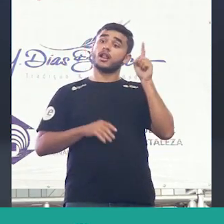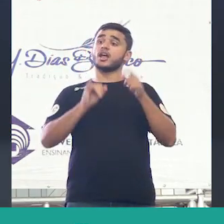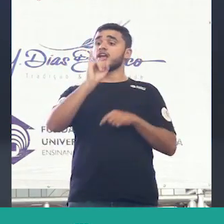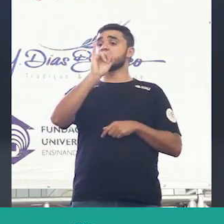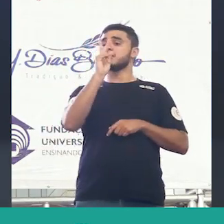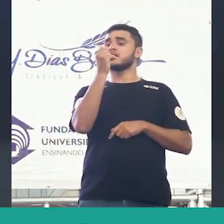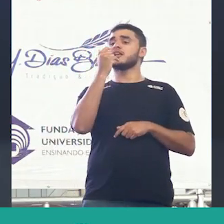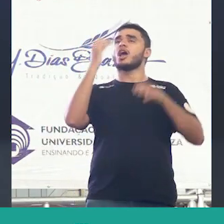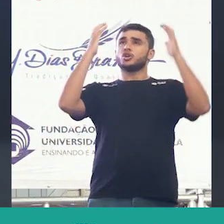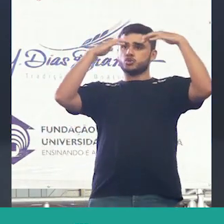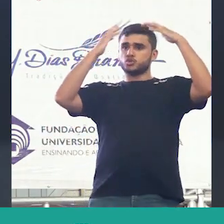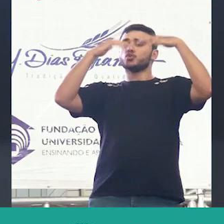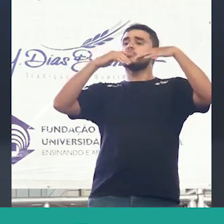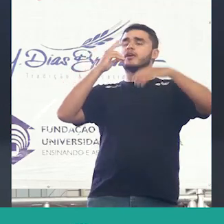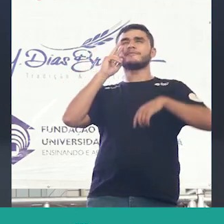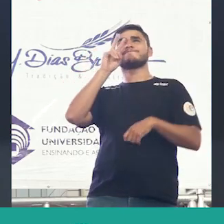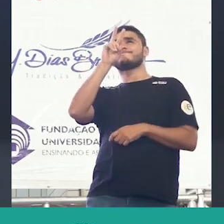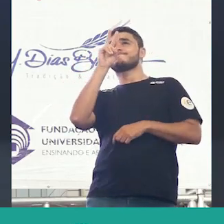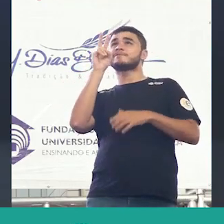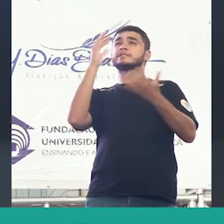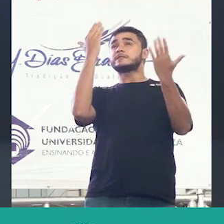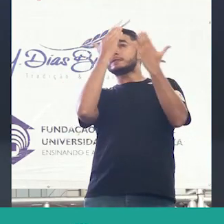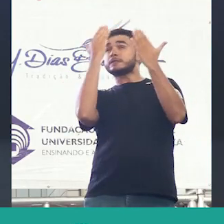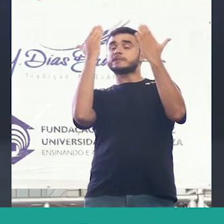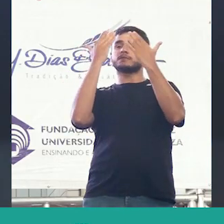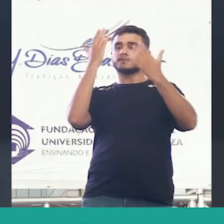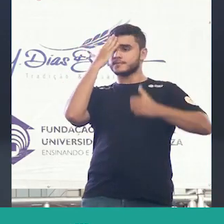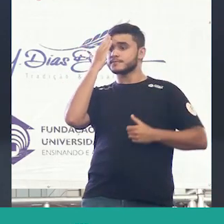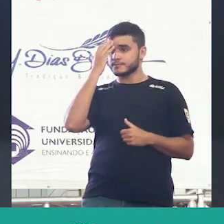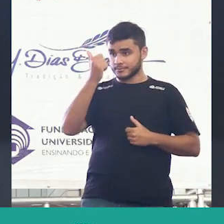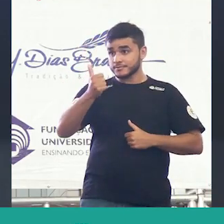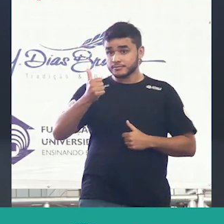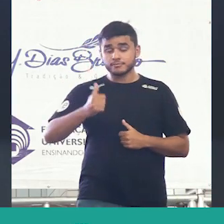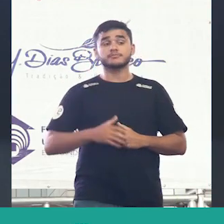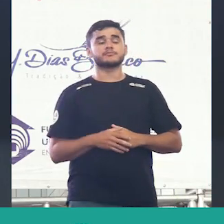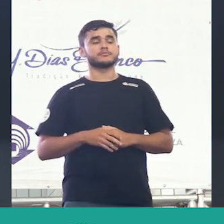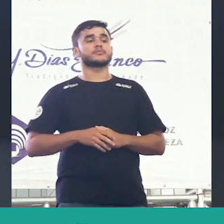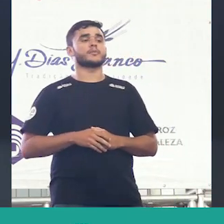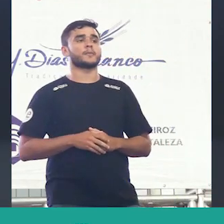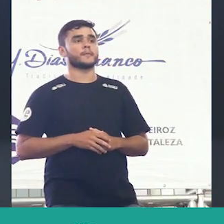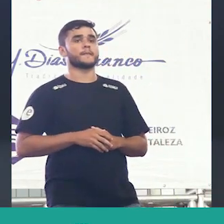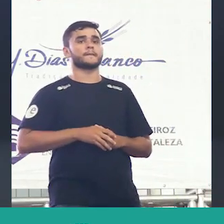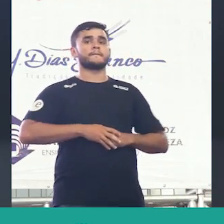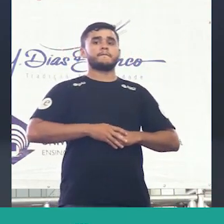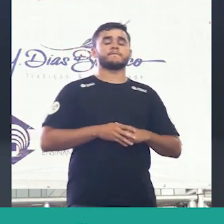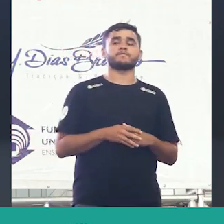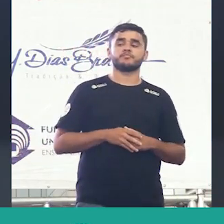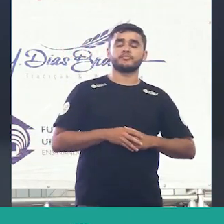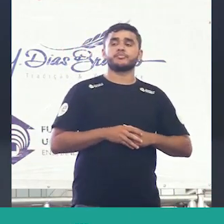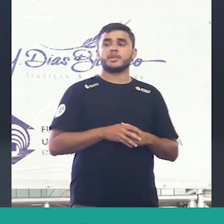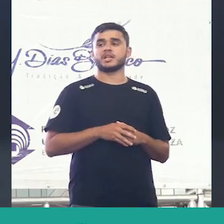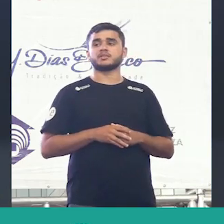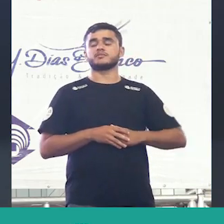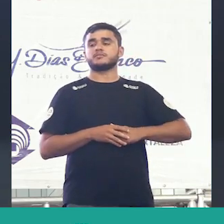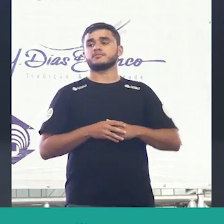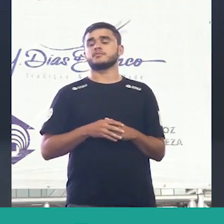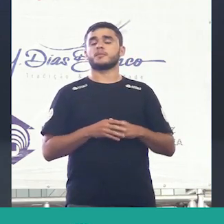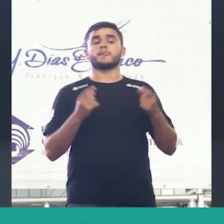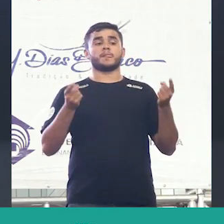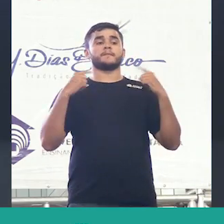nublado e não deu possibilidade de ver esse eclipse solar. Entenderam ou não? Legal, foi claro? Beleza. Então vamos